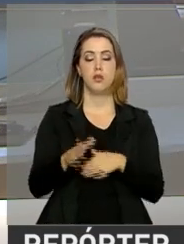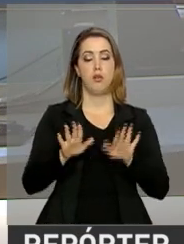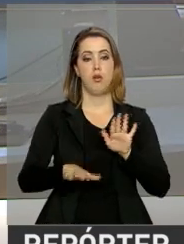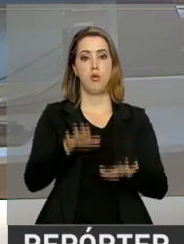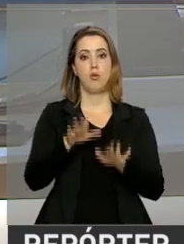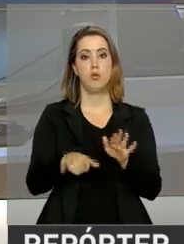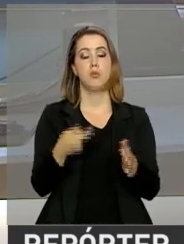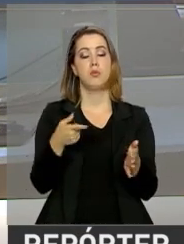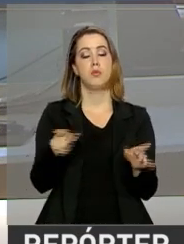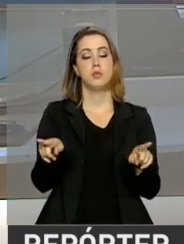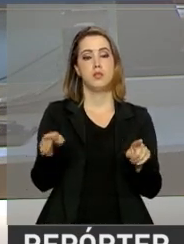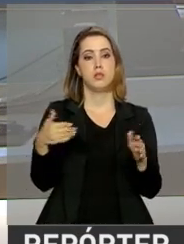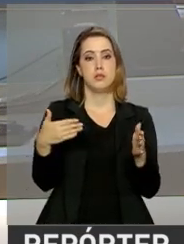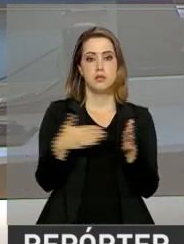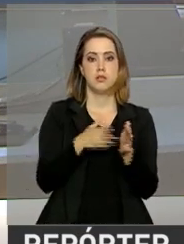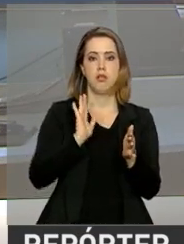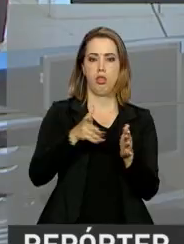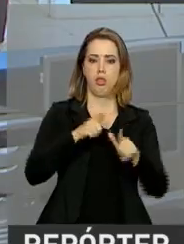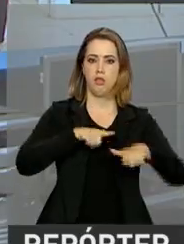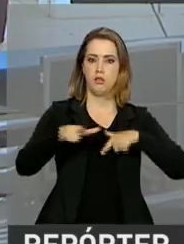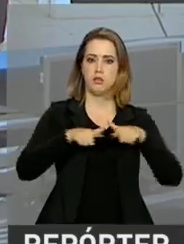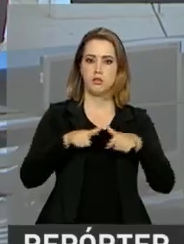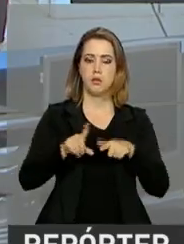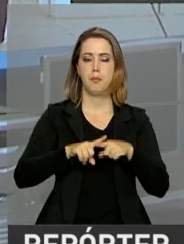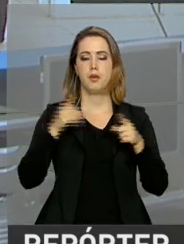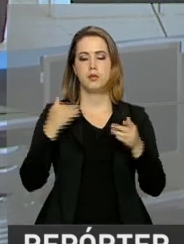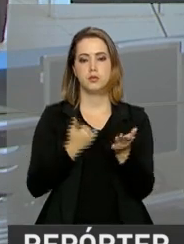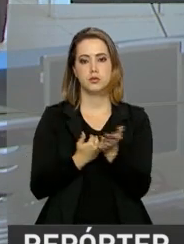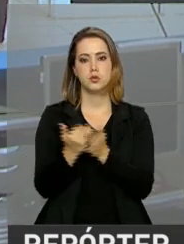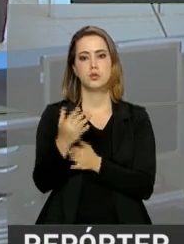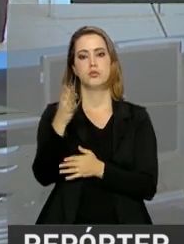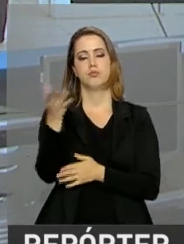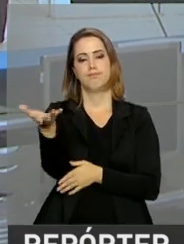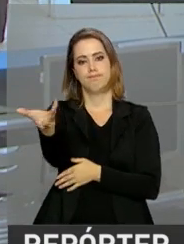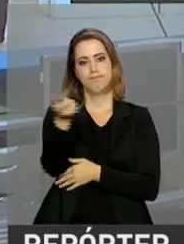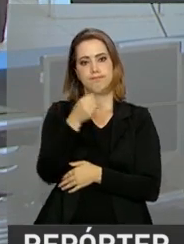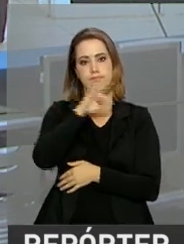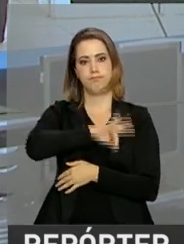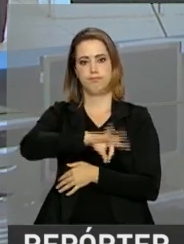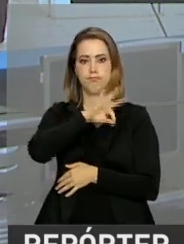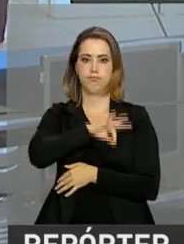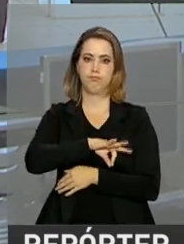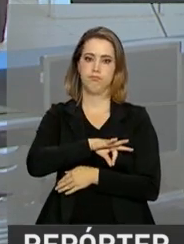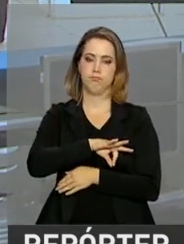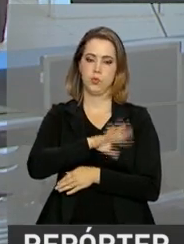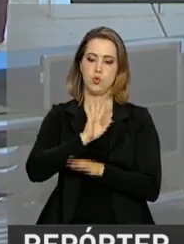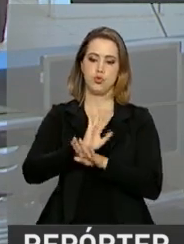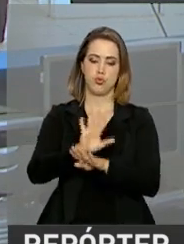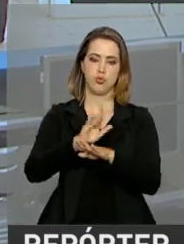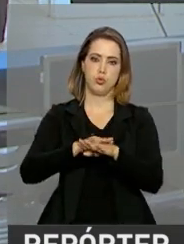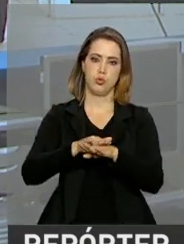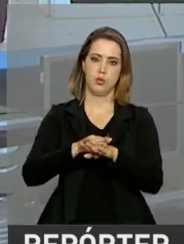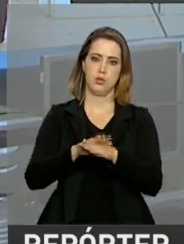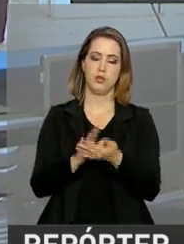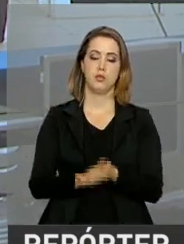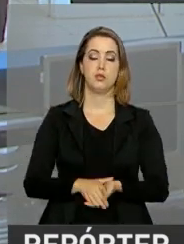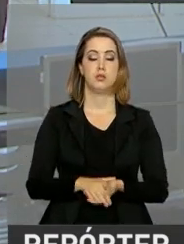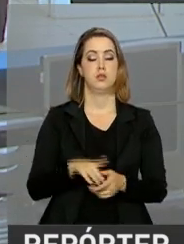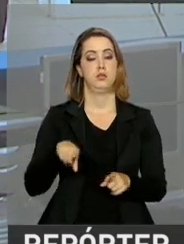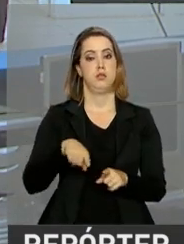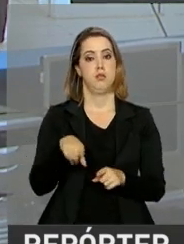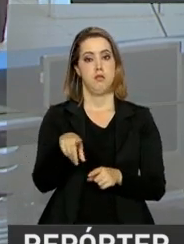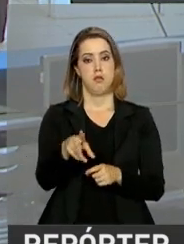mas continuavam recebendo o benefício o processo de revisão dos benefícios de auxílio doença e de aposentadoria por